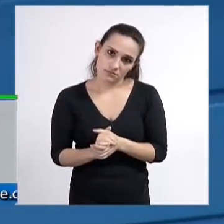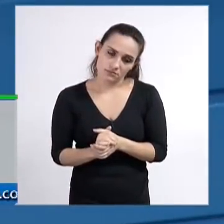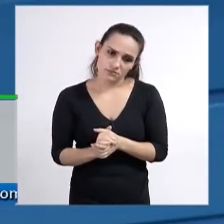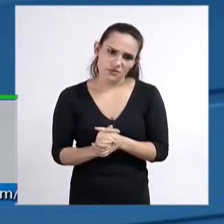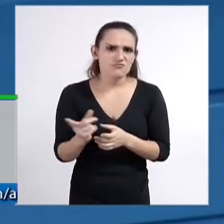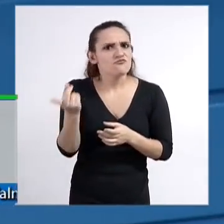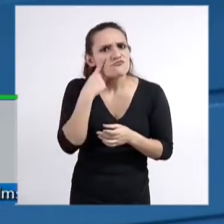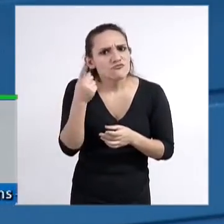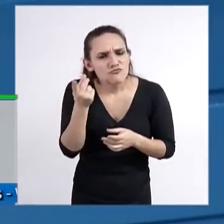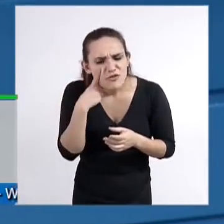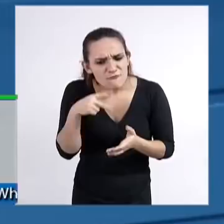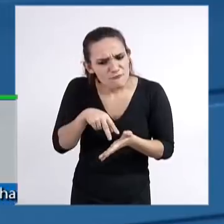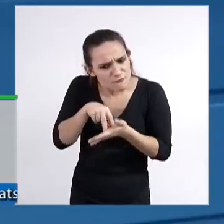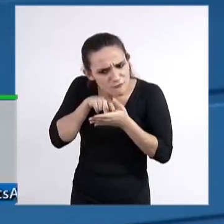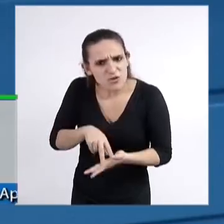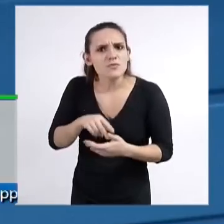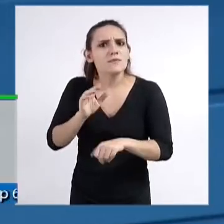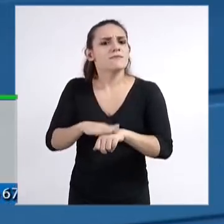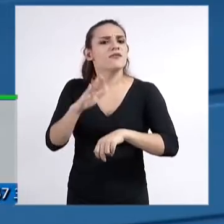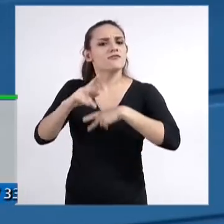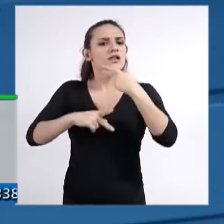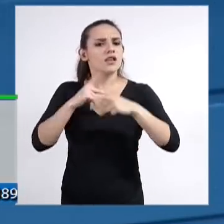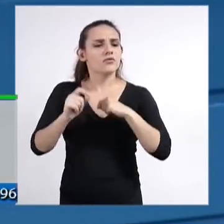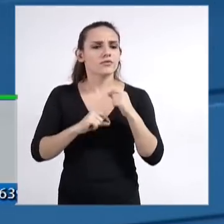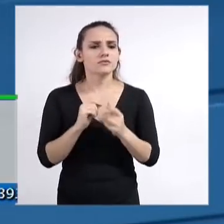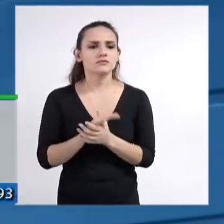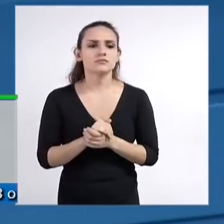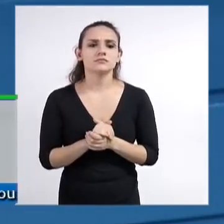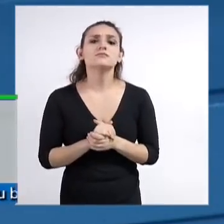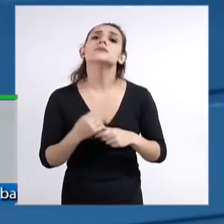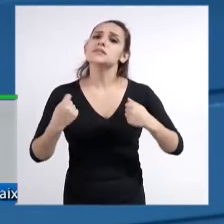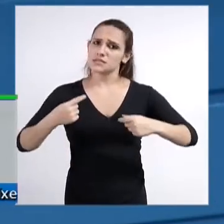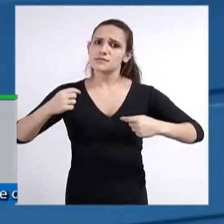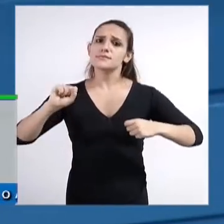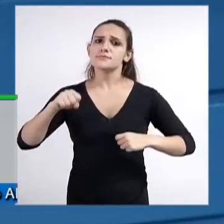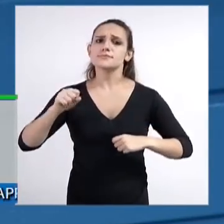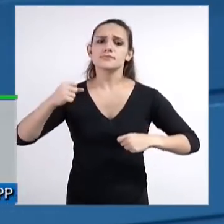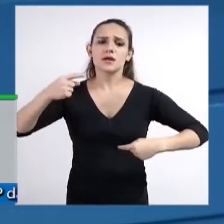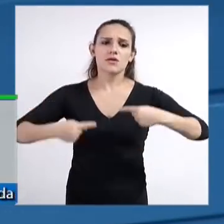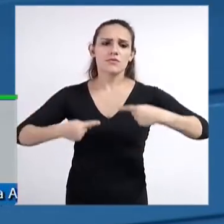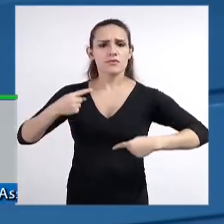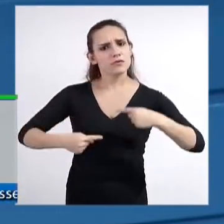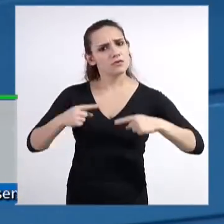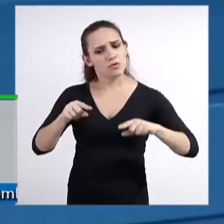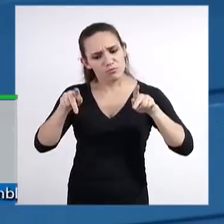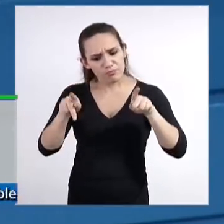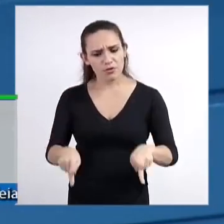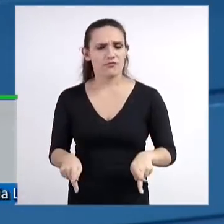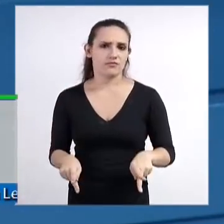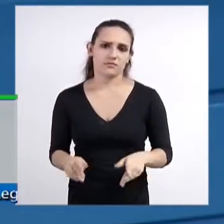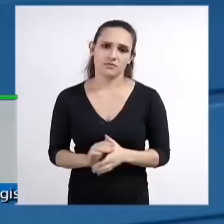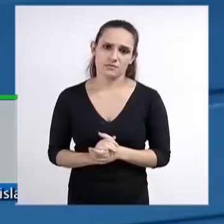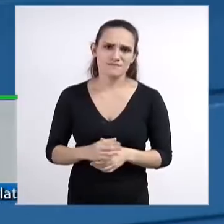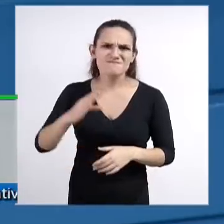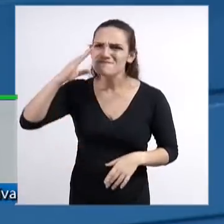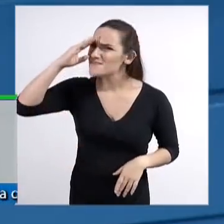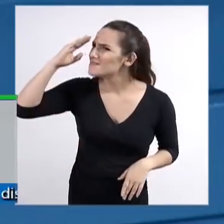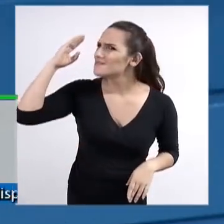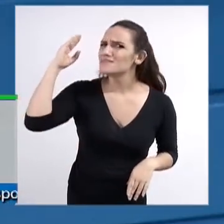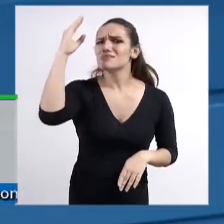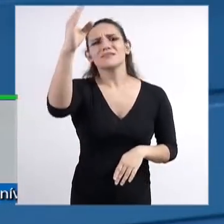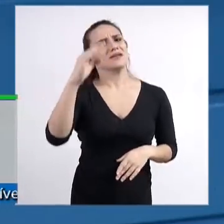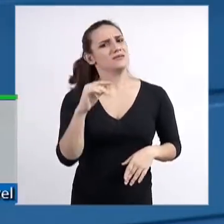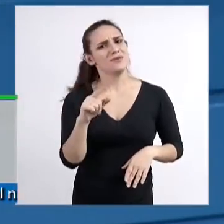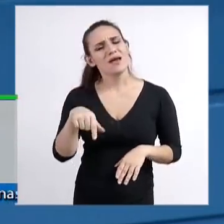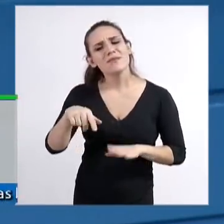talvez com um pouco mais de firmeza, a necessidade de discutir com a população, principalmente as pessoas